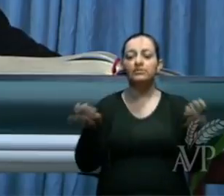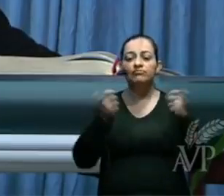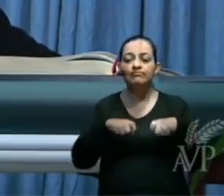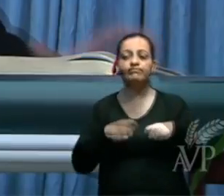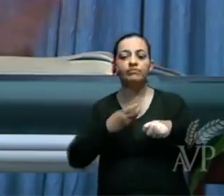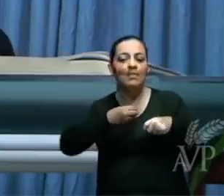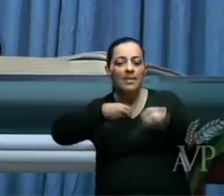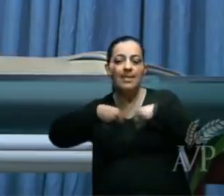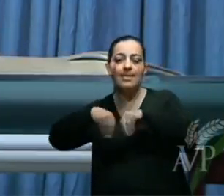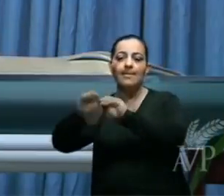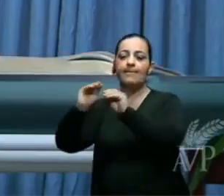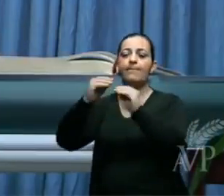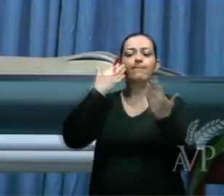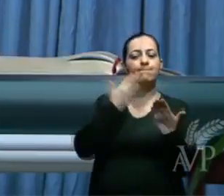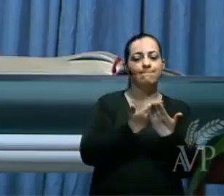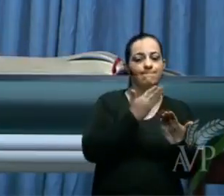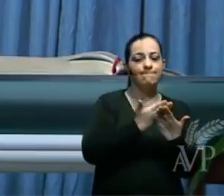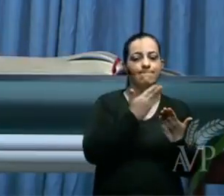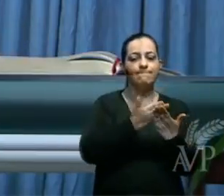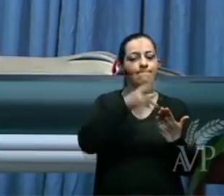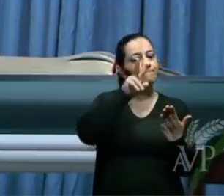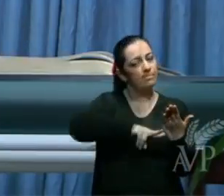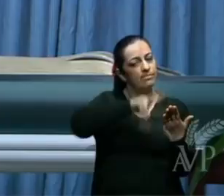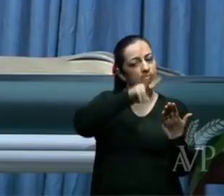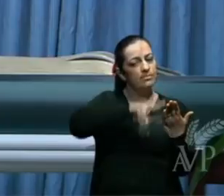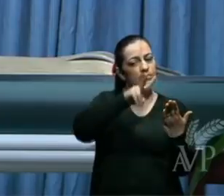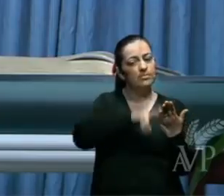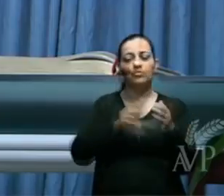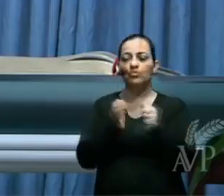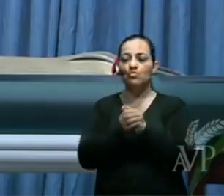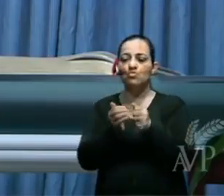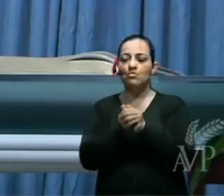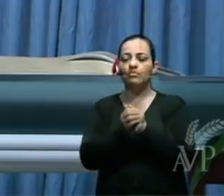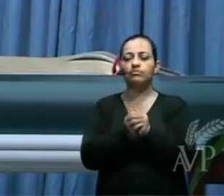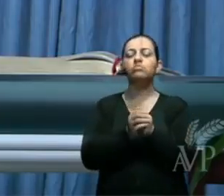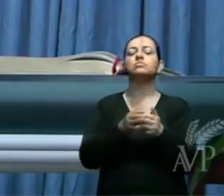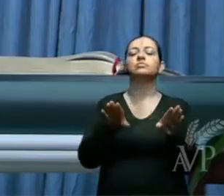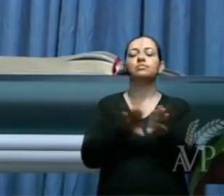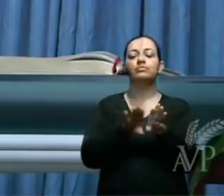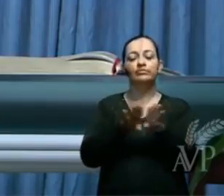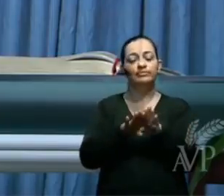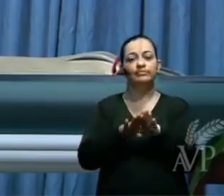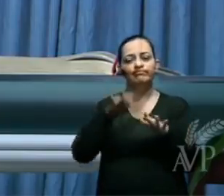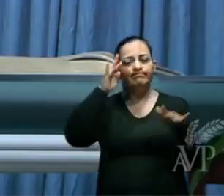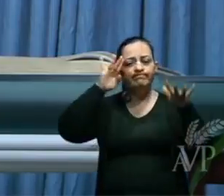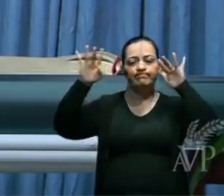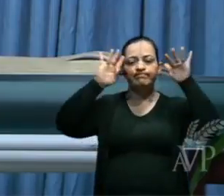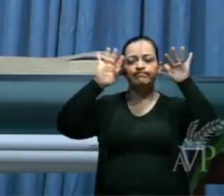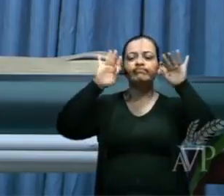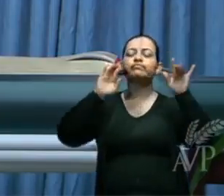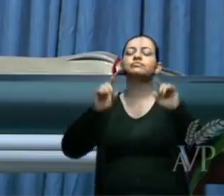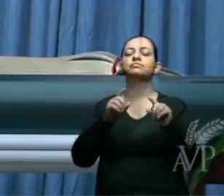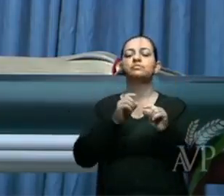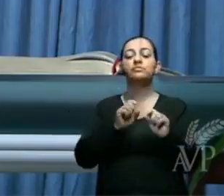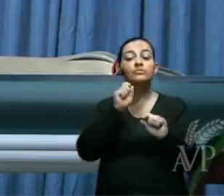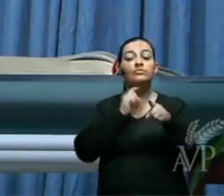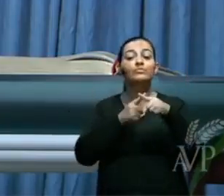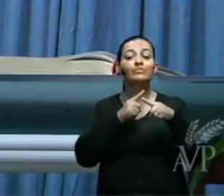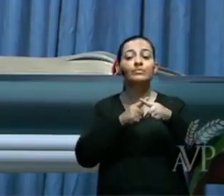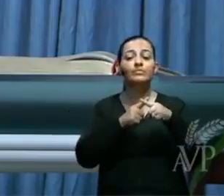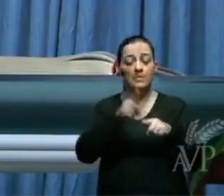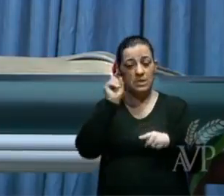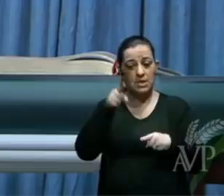levar estudar orando como meditação porque isso aqui é a